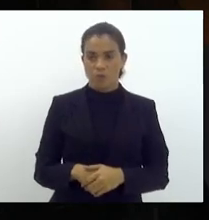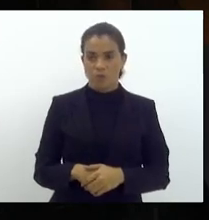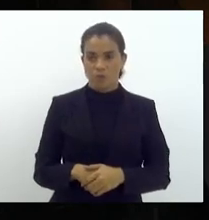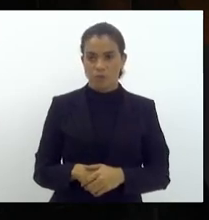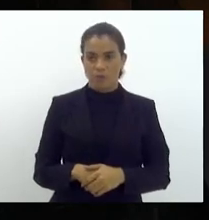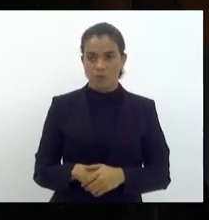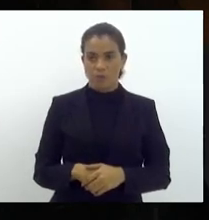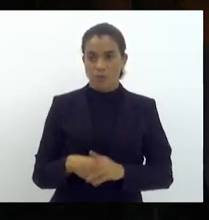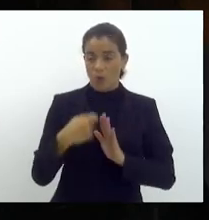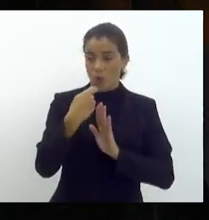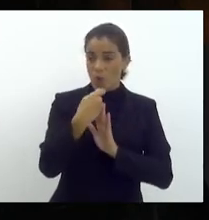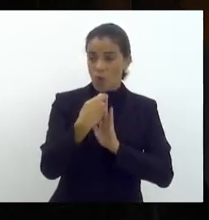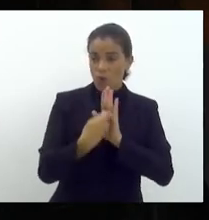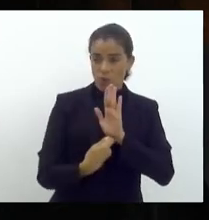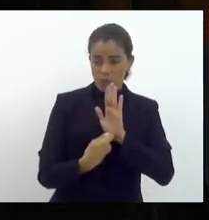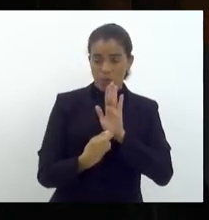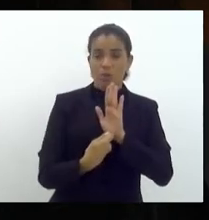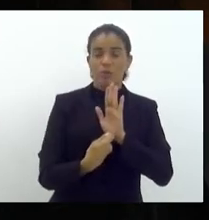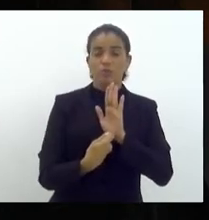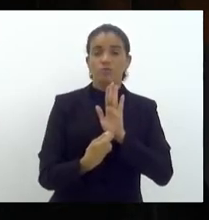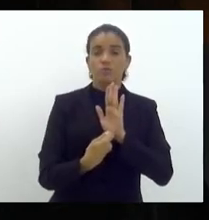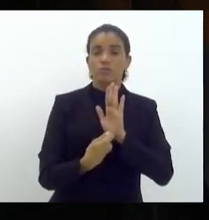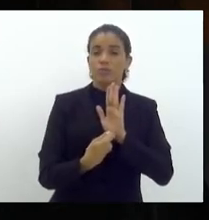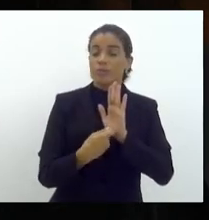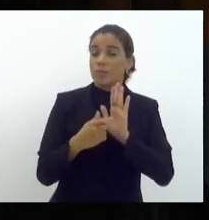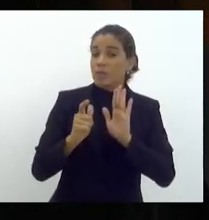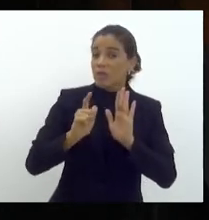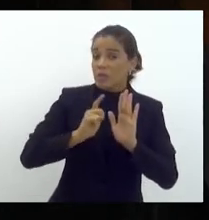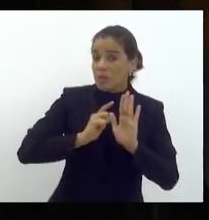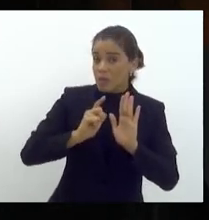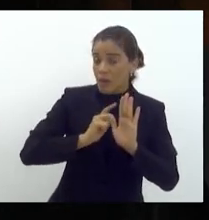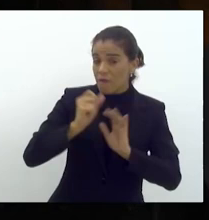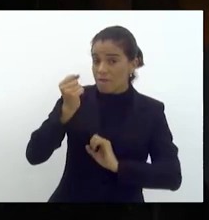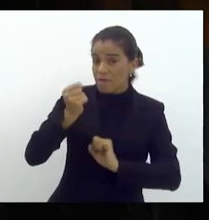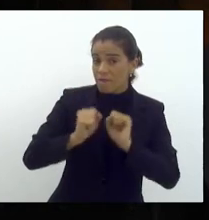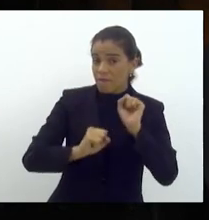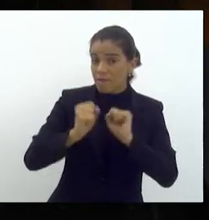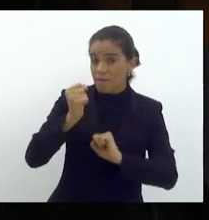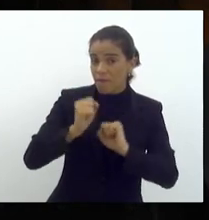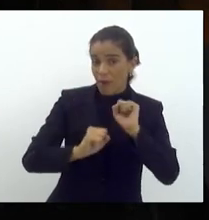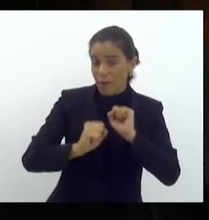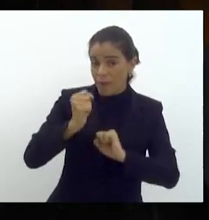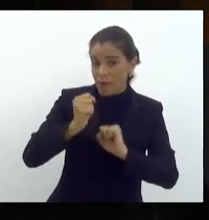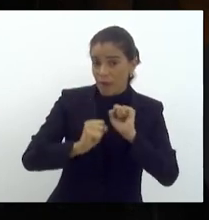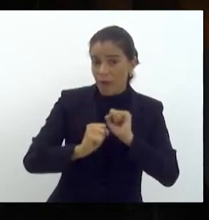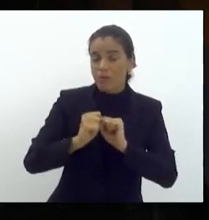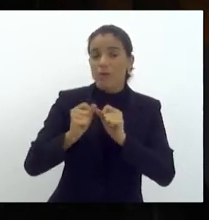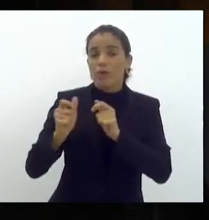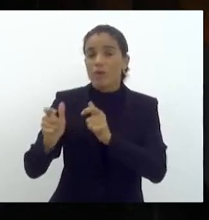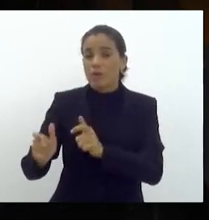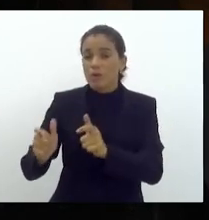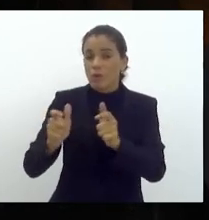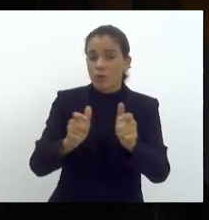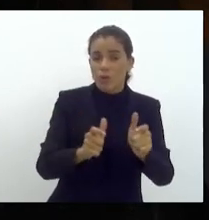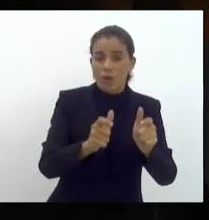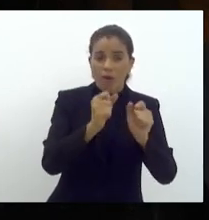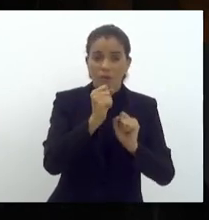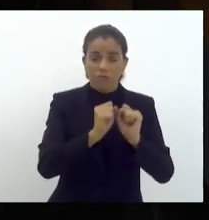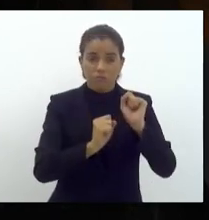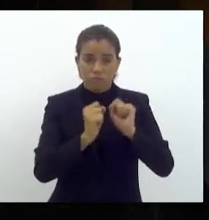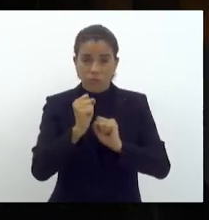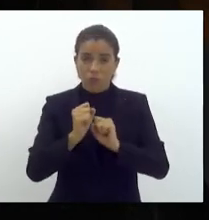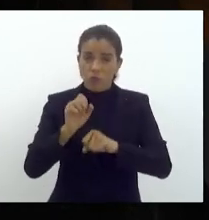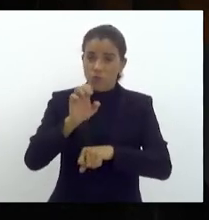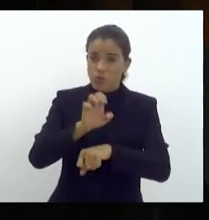o texto fecha assim desde que tenham sido fabricadas e estabelecimento Industrial localizado